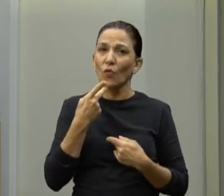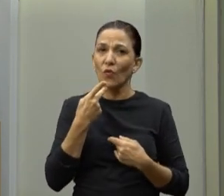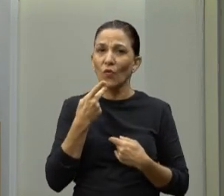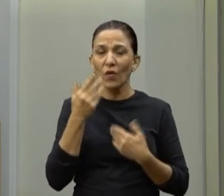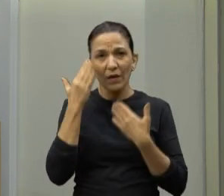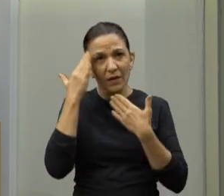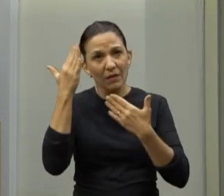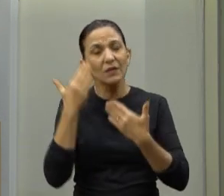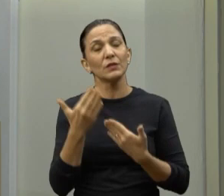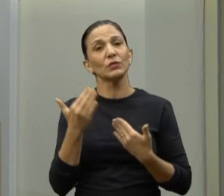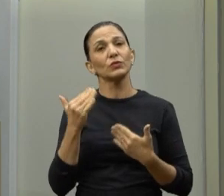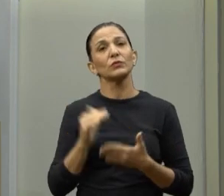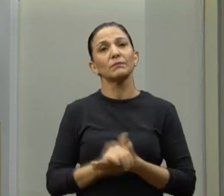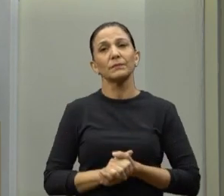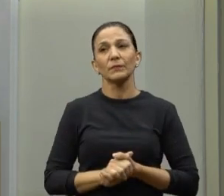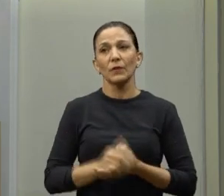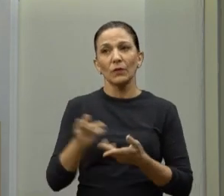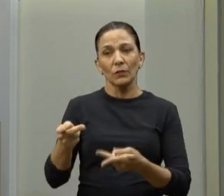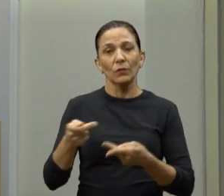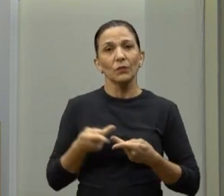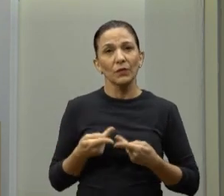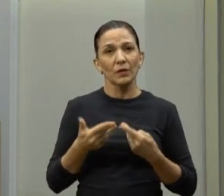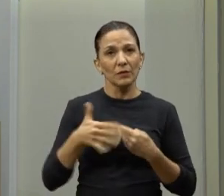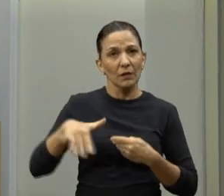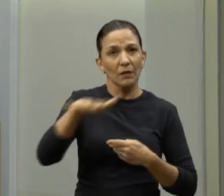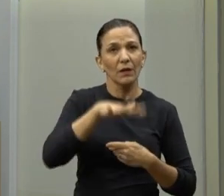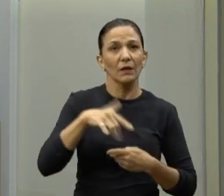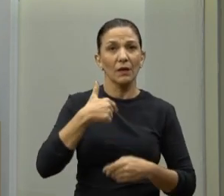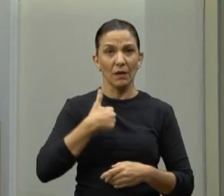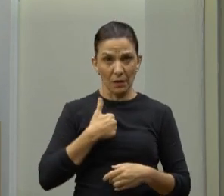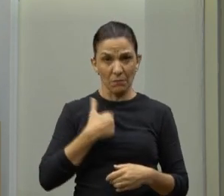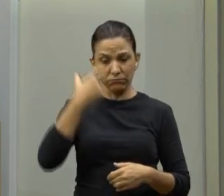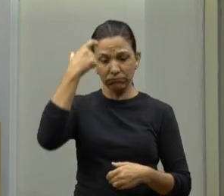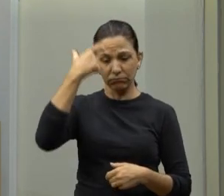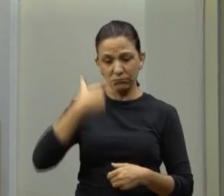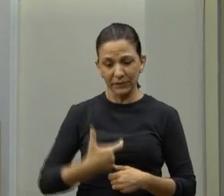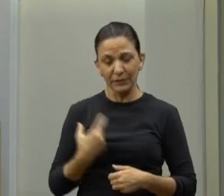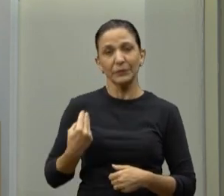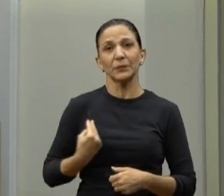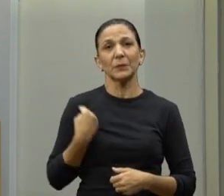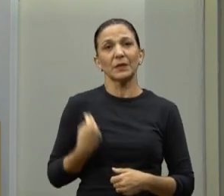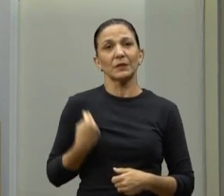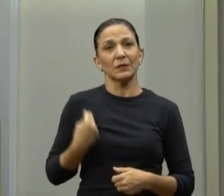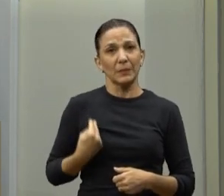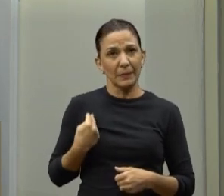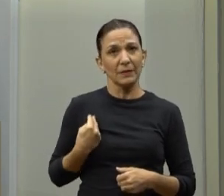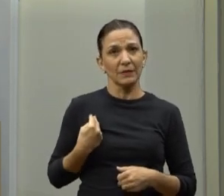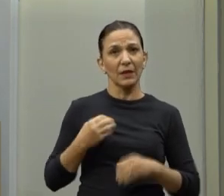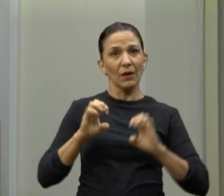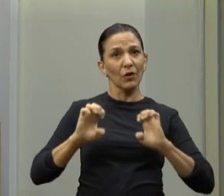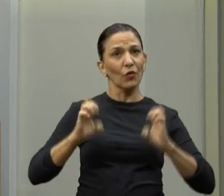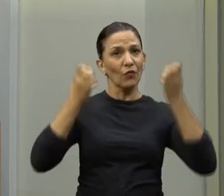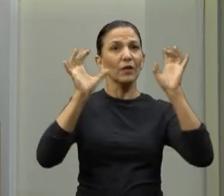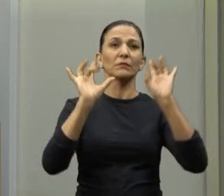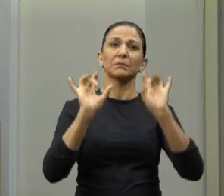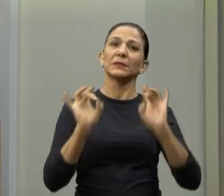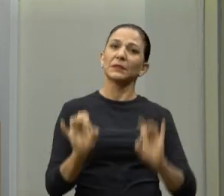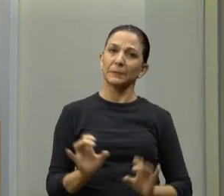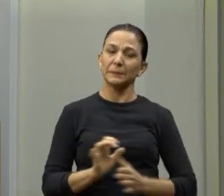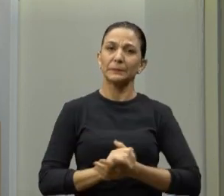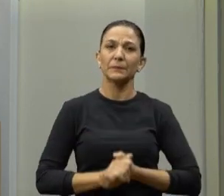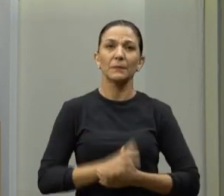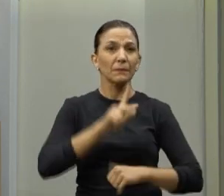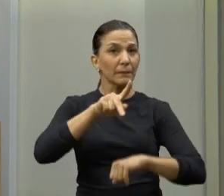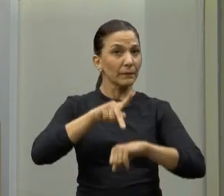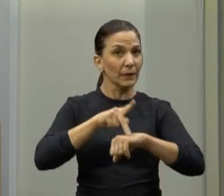né e por ter aberto espaço para pessoas como eu pudessem participar de um encontro como este quero dizer que